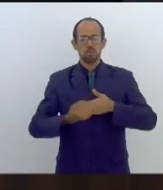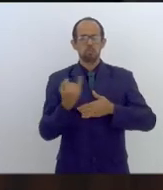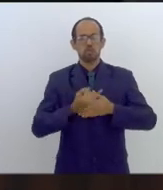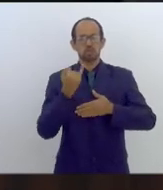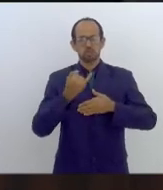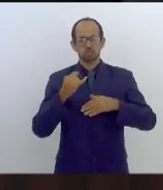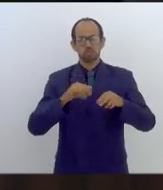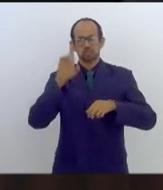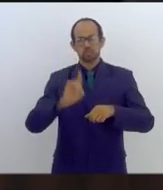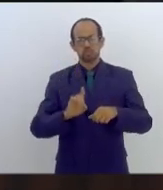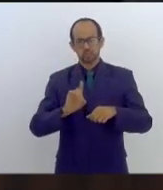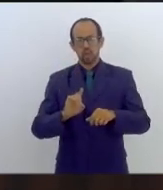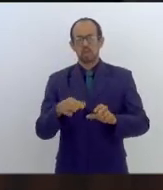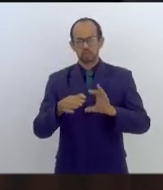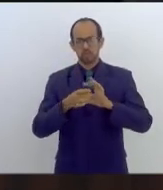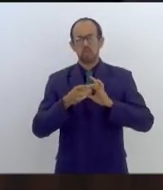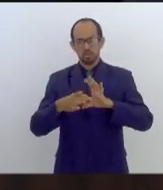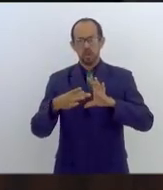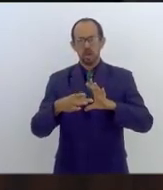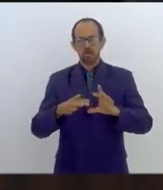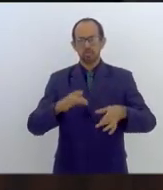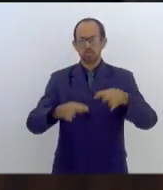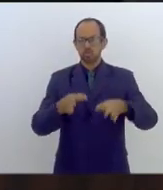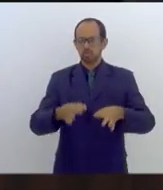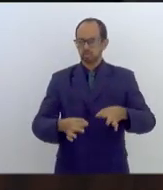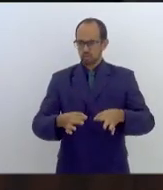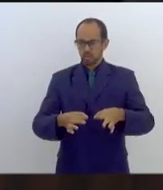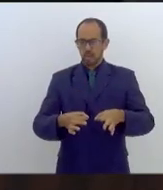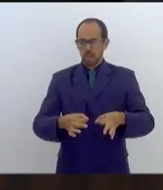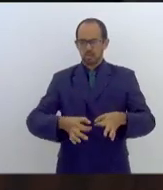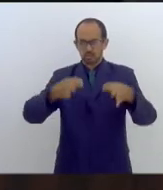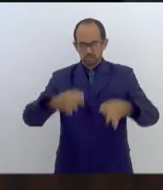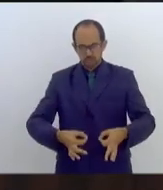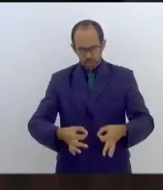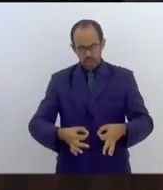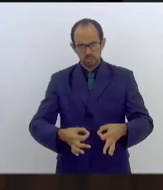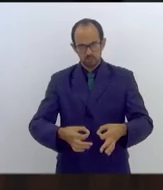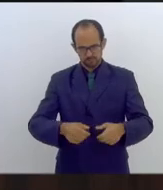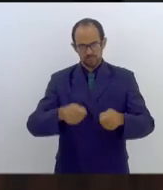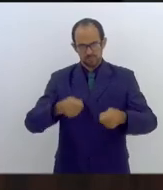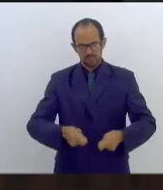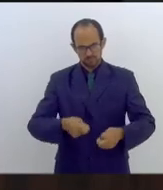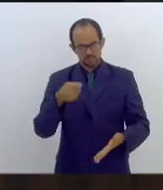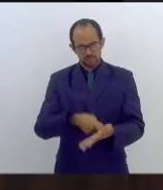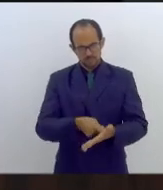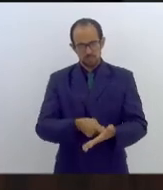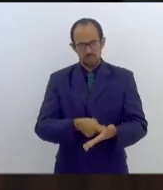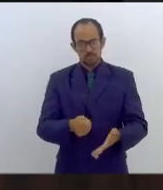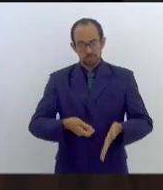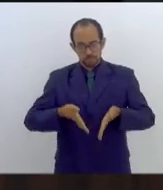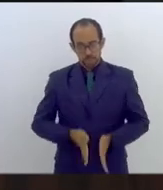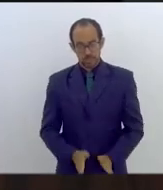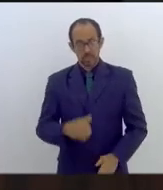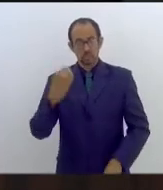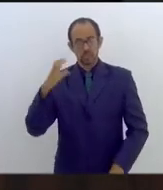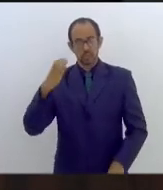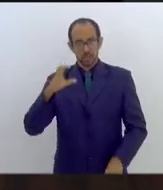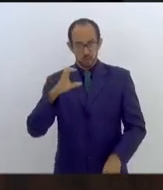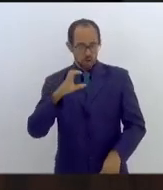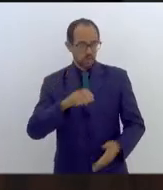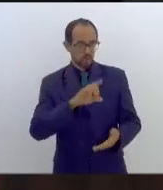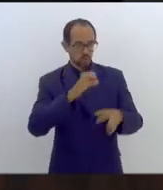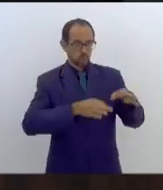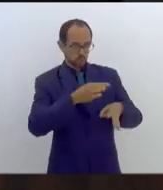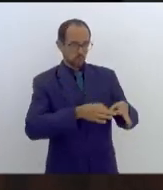democrático à justiça por meio de um judiciário que se pretende ser eficaz sério ele firme mas sido Niterói Desembargador Ricardo